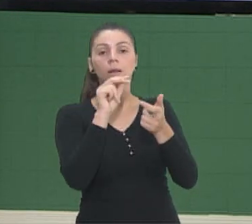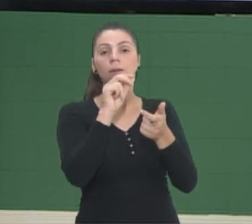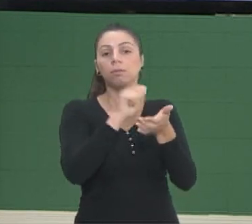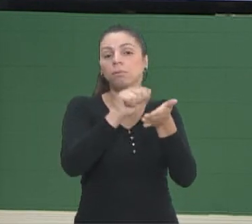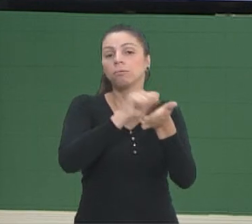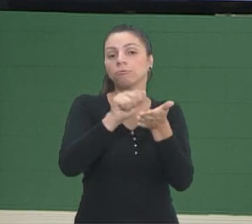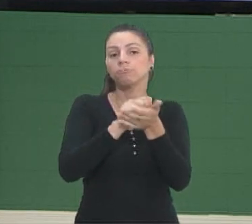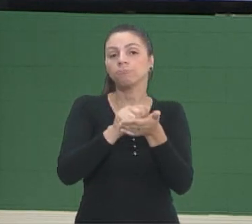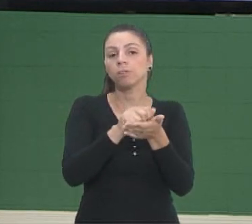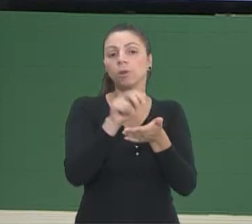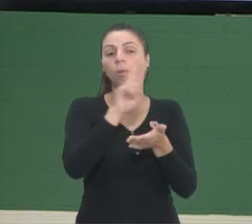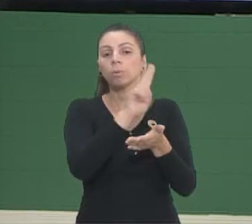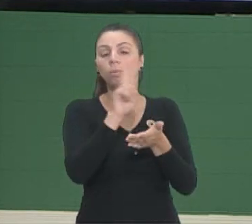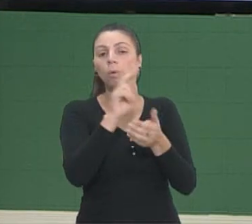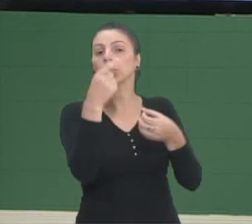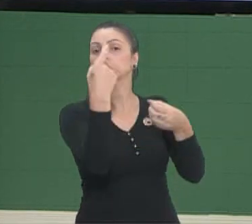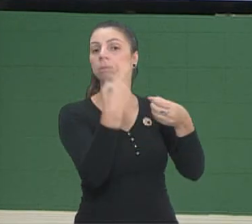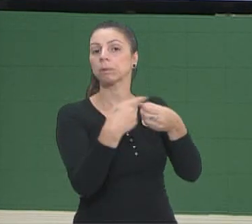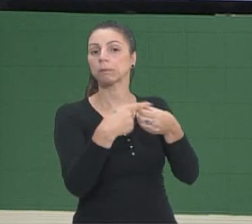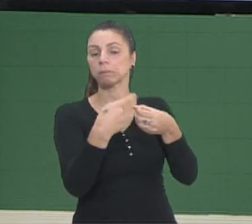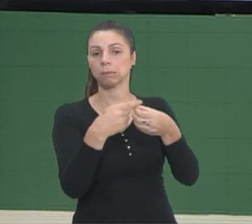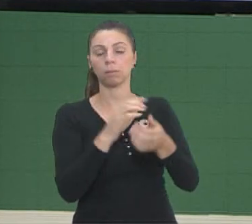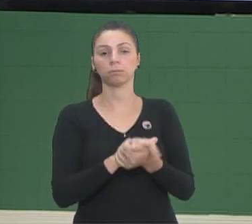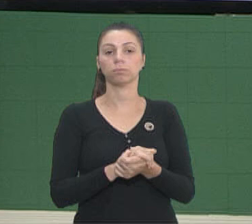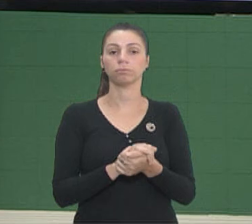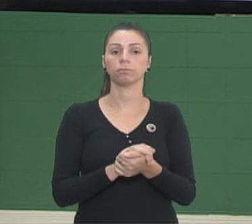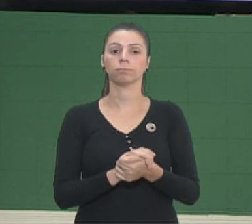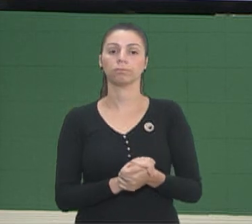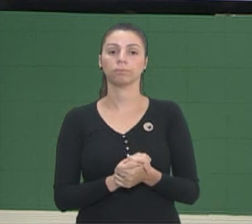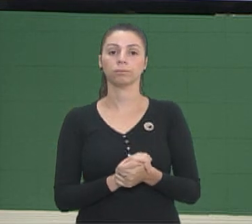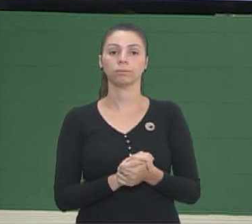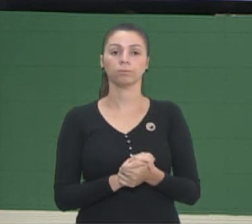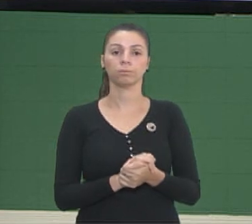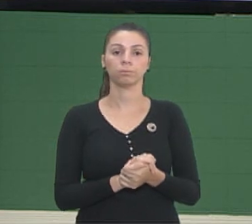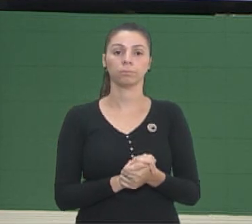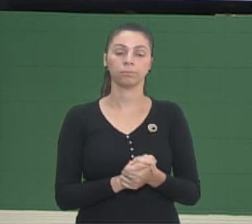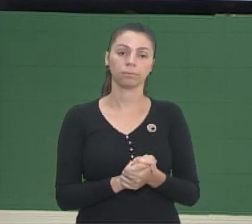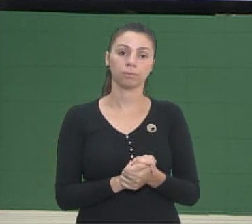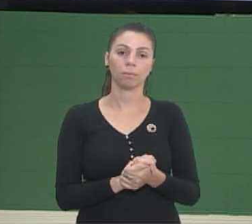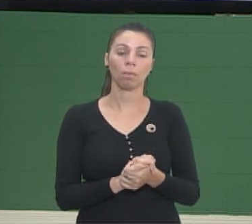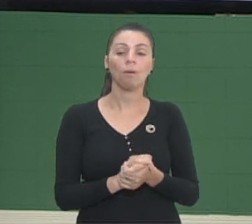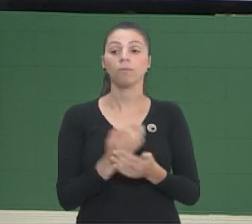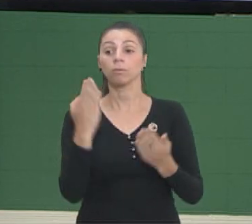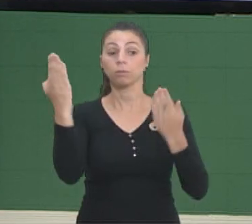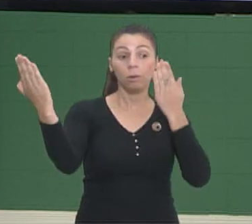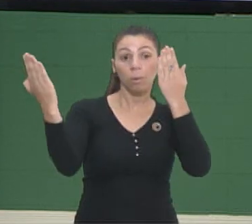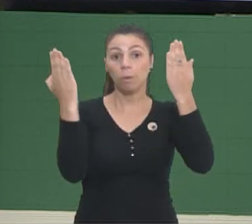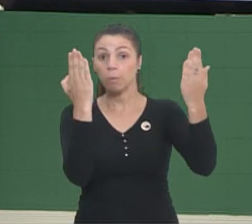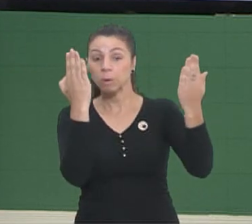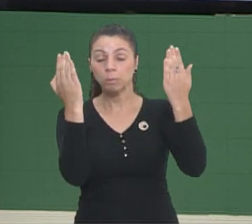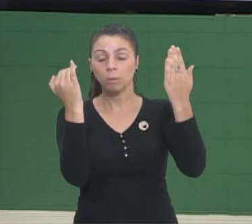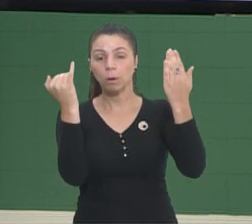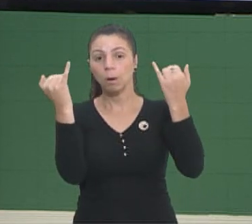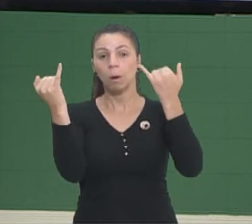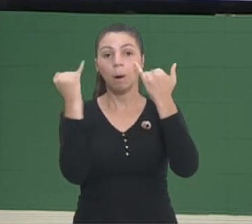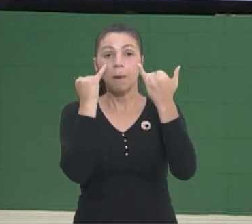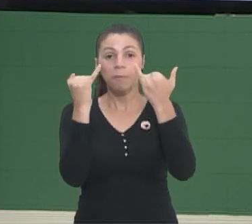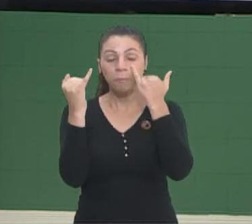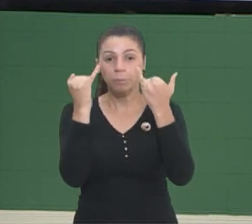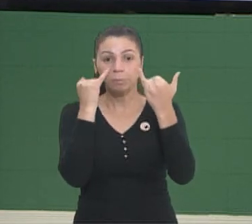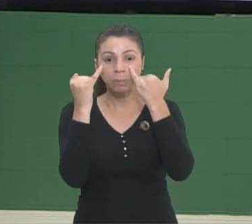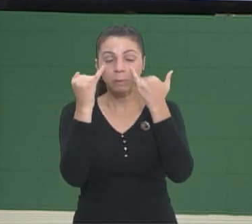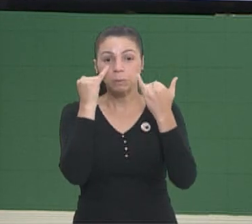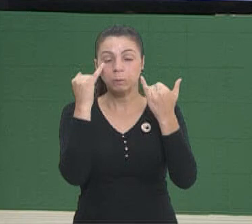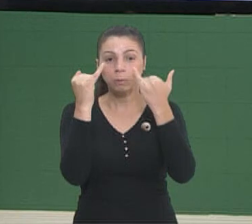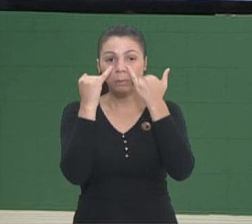Por quê? O que você vai conseguir fazer com esses dados? Você vai comparar as informações que você